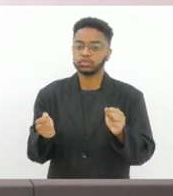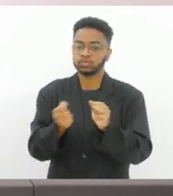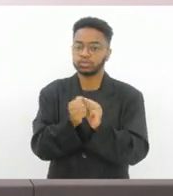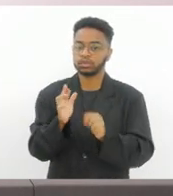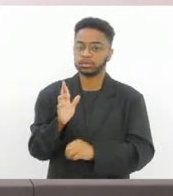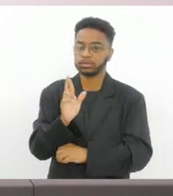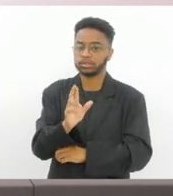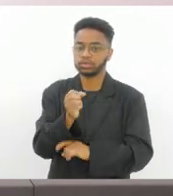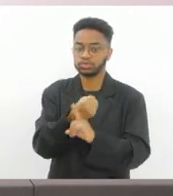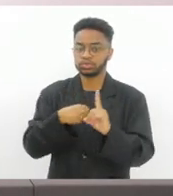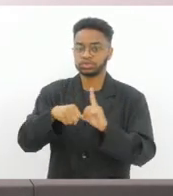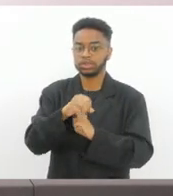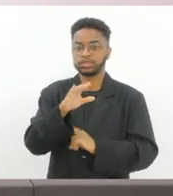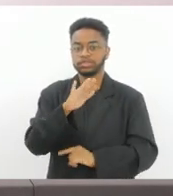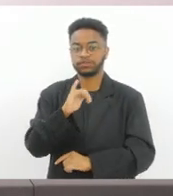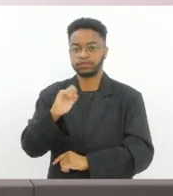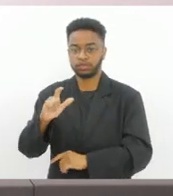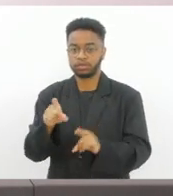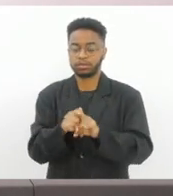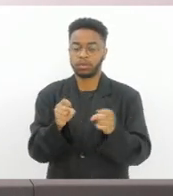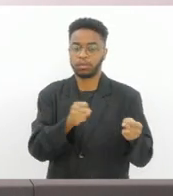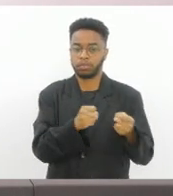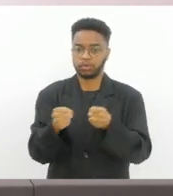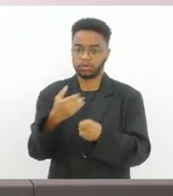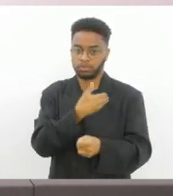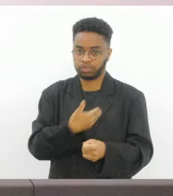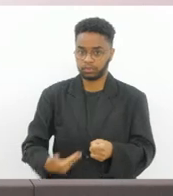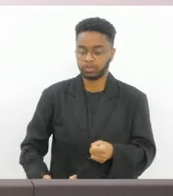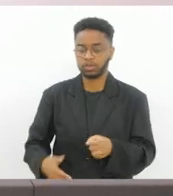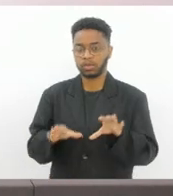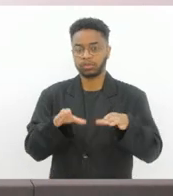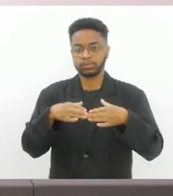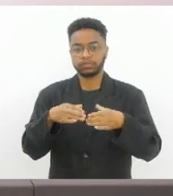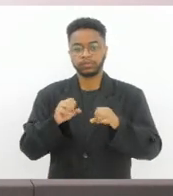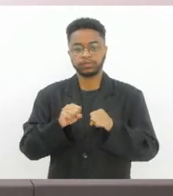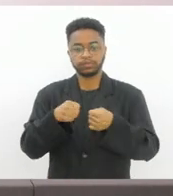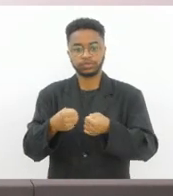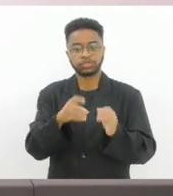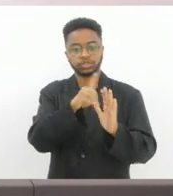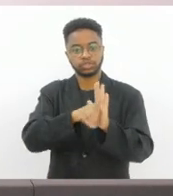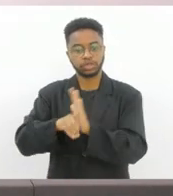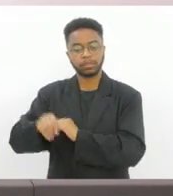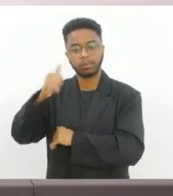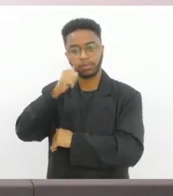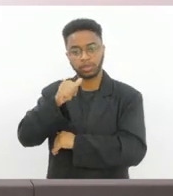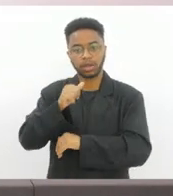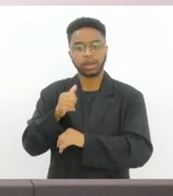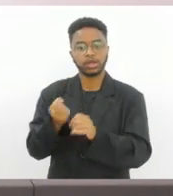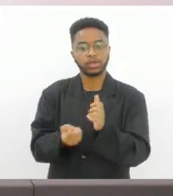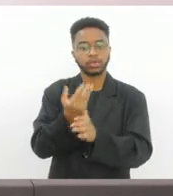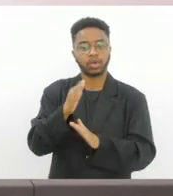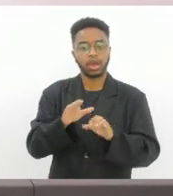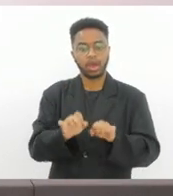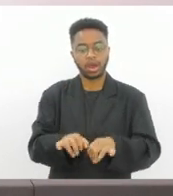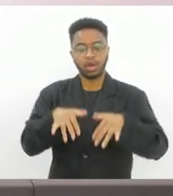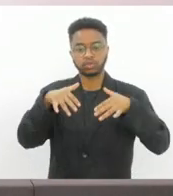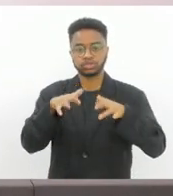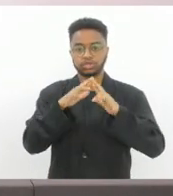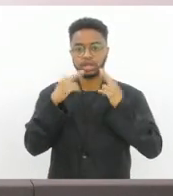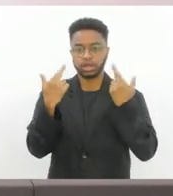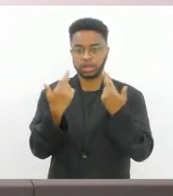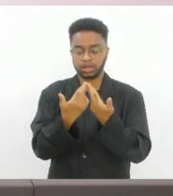sociedade civil e poder público, a Comissão de Defesa dos Direitos da Mulher da Alerj promove essa audiência pública para que